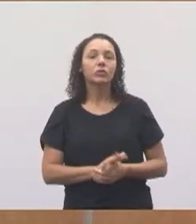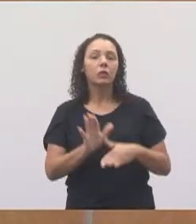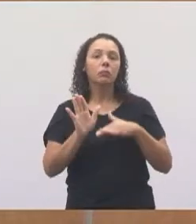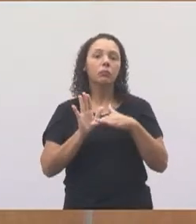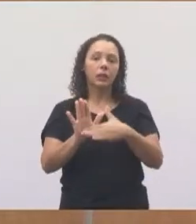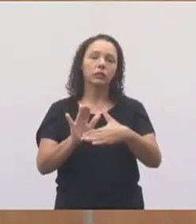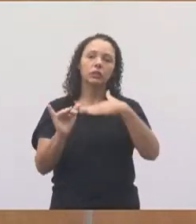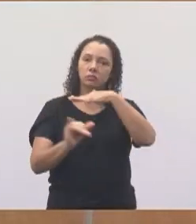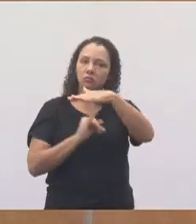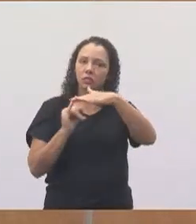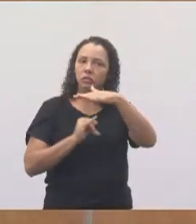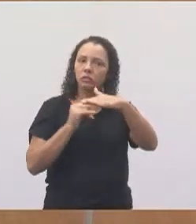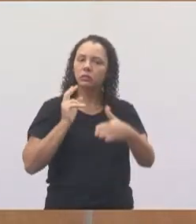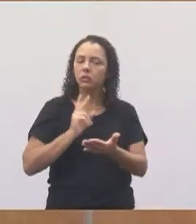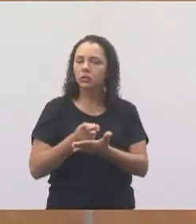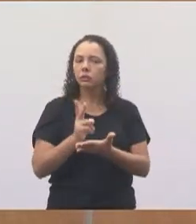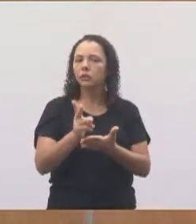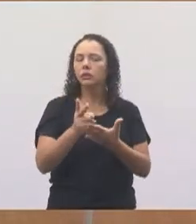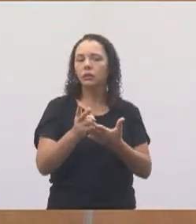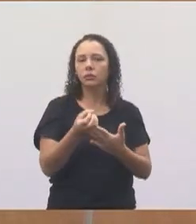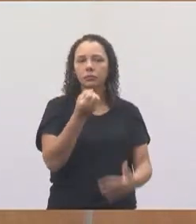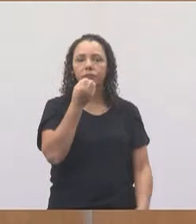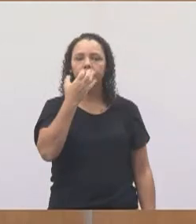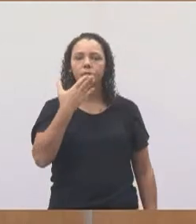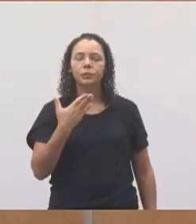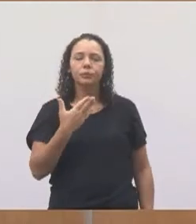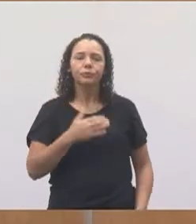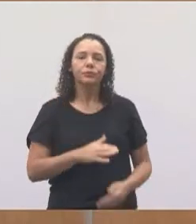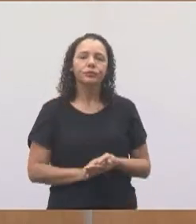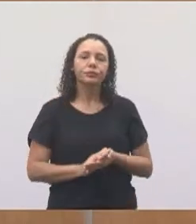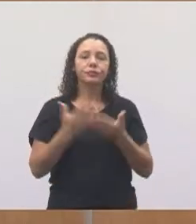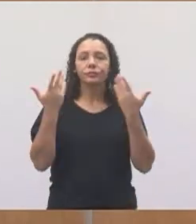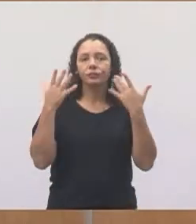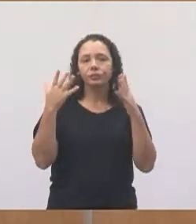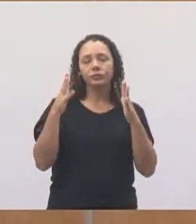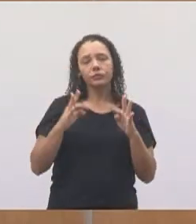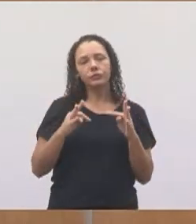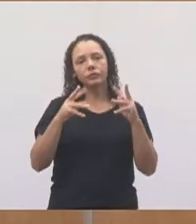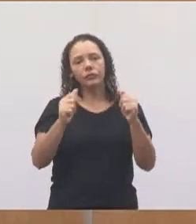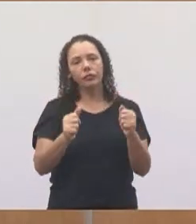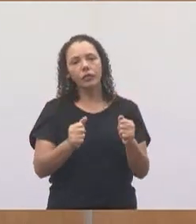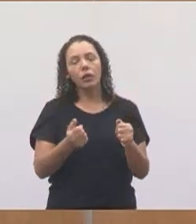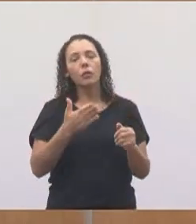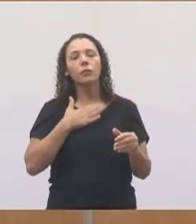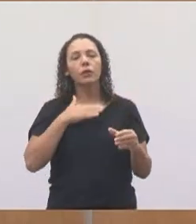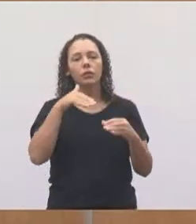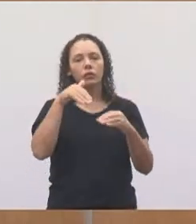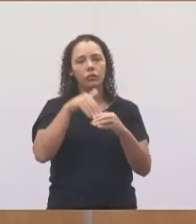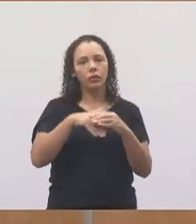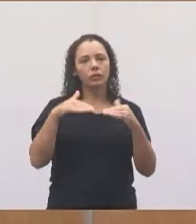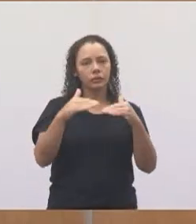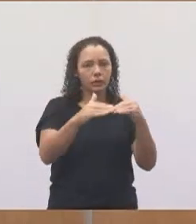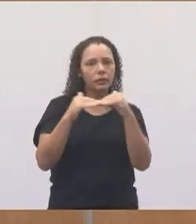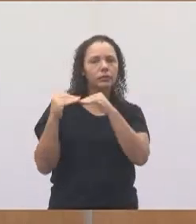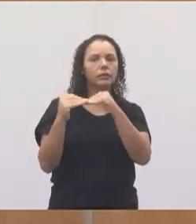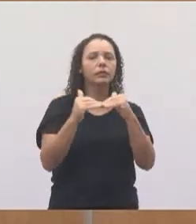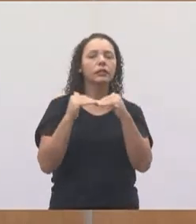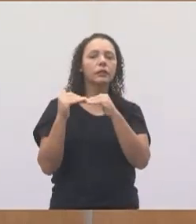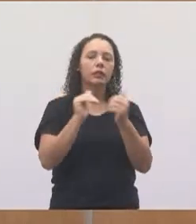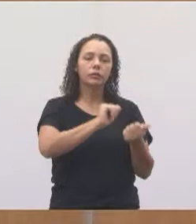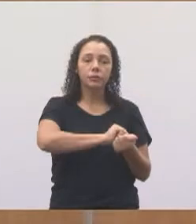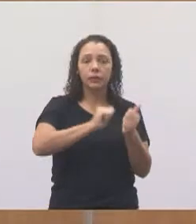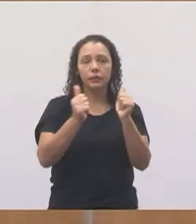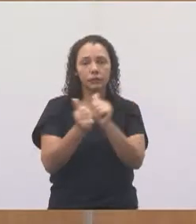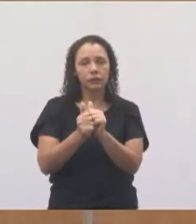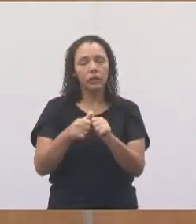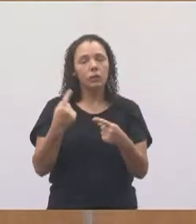institutos estejam em dia. Então, quero parabenizar a todos, dizer que eu sou favorável a essa adequação, porque a gente precisa,